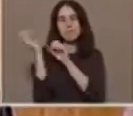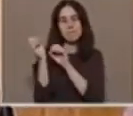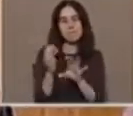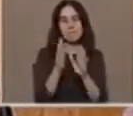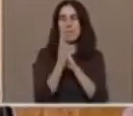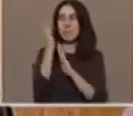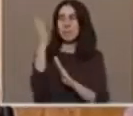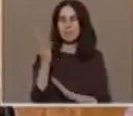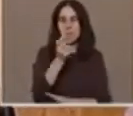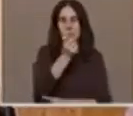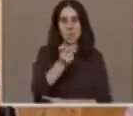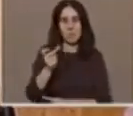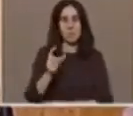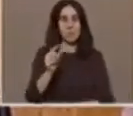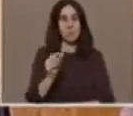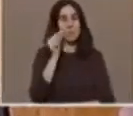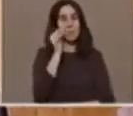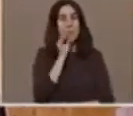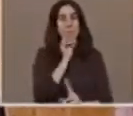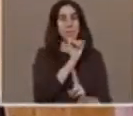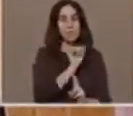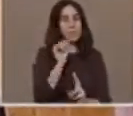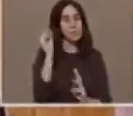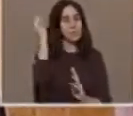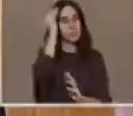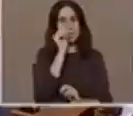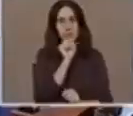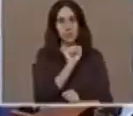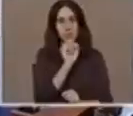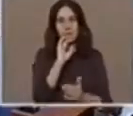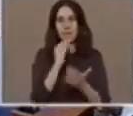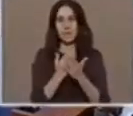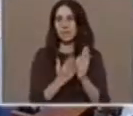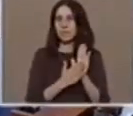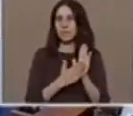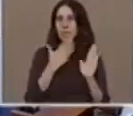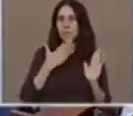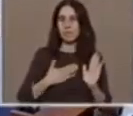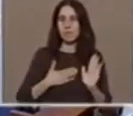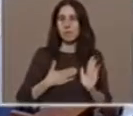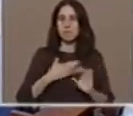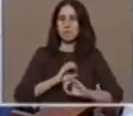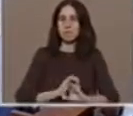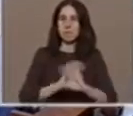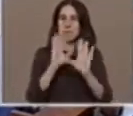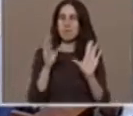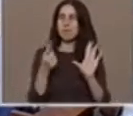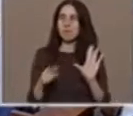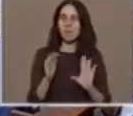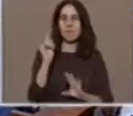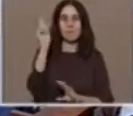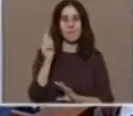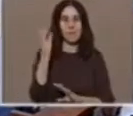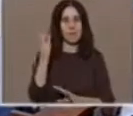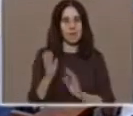homens. Rezemos também pelos pais e padrinhos, para que sejam testemunhas clara da fé cristã, da